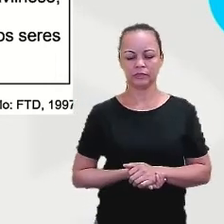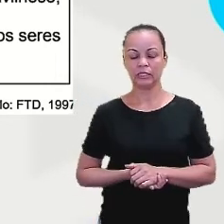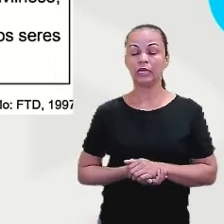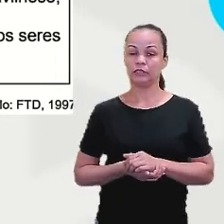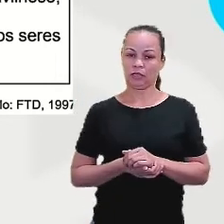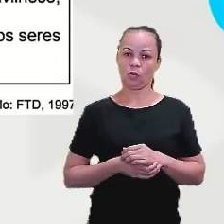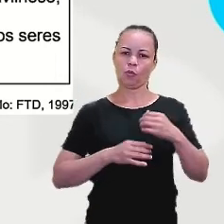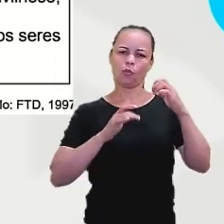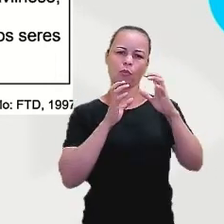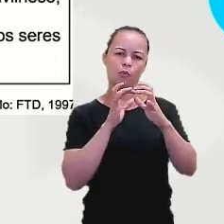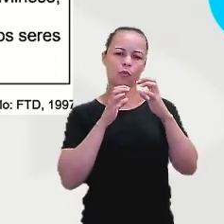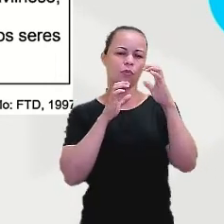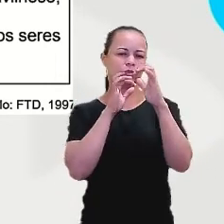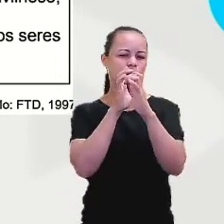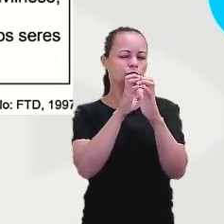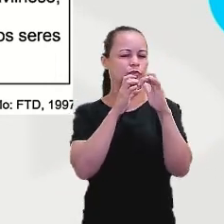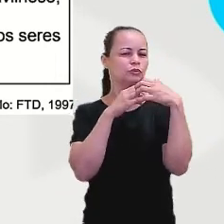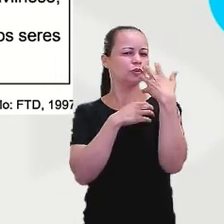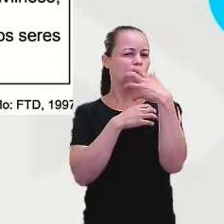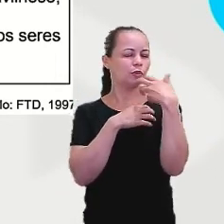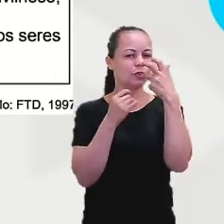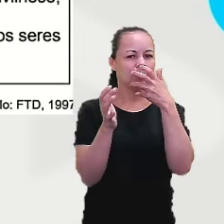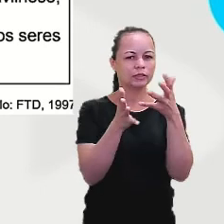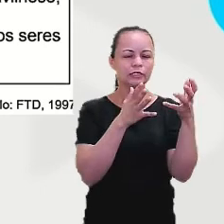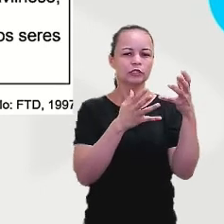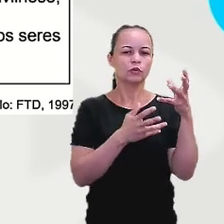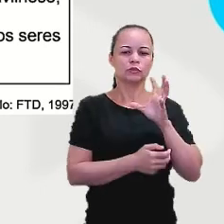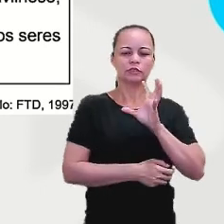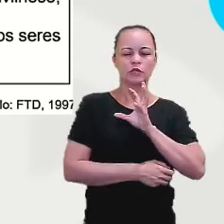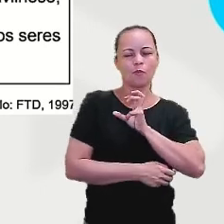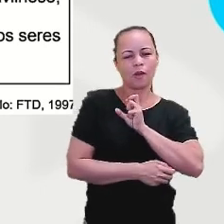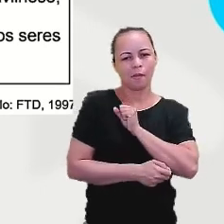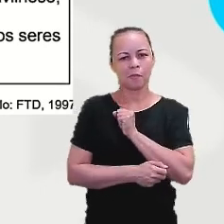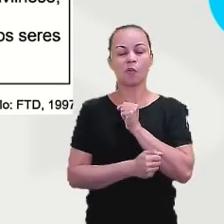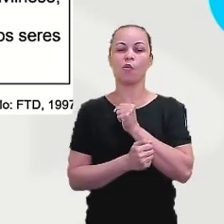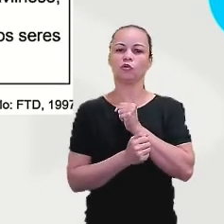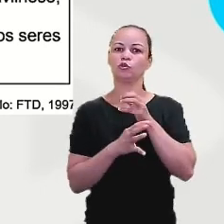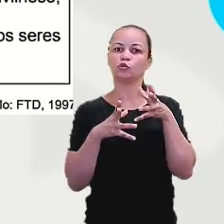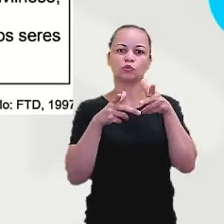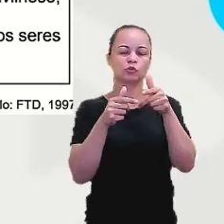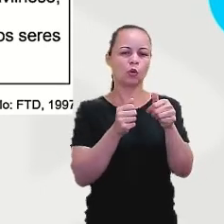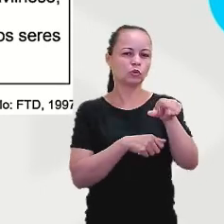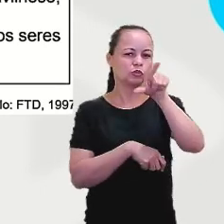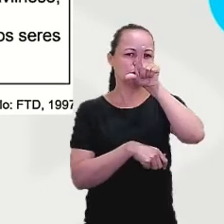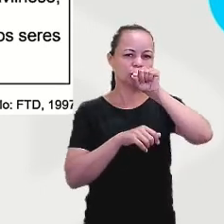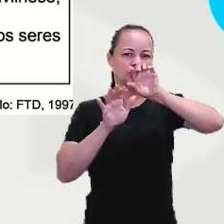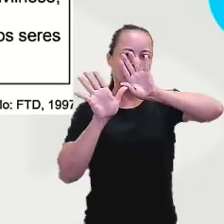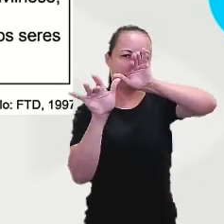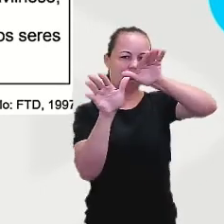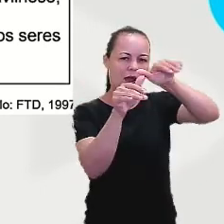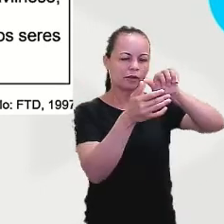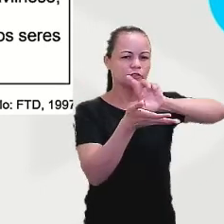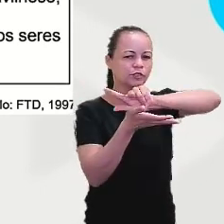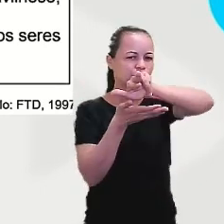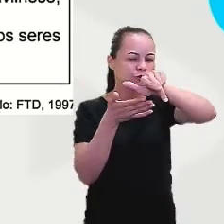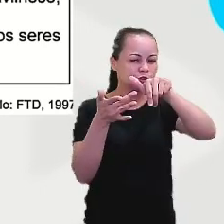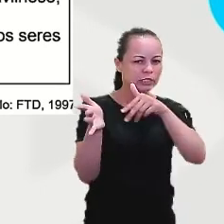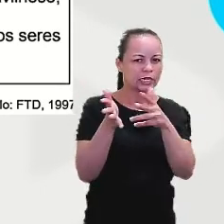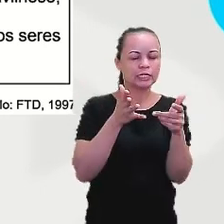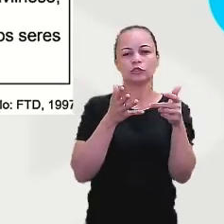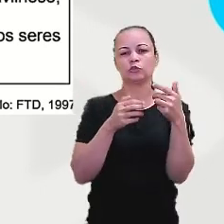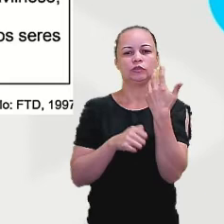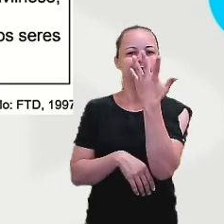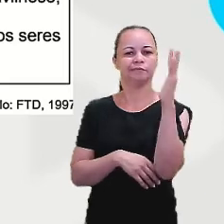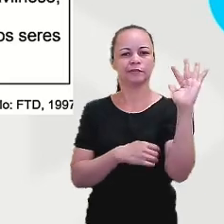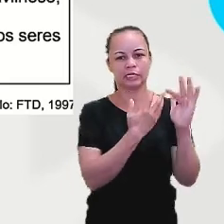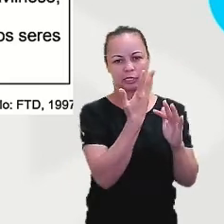hoje, contagia com seu amor os outros pássaros e todos os seres da natureza. Então, esse pássaro, ele existe mesmo,